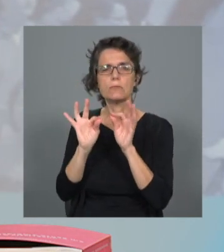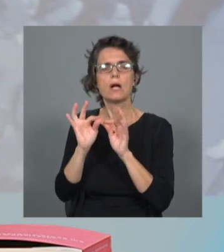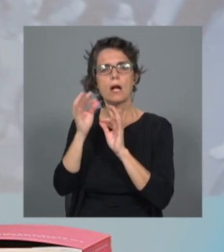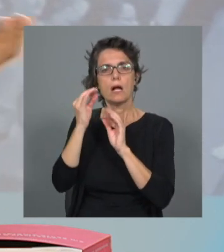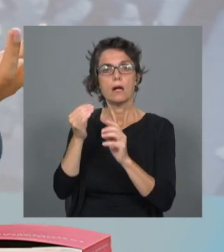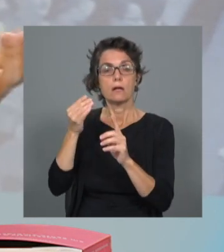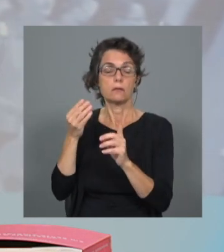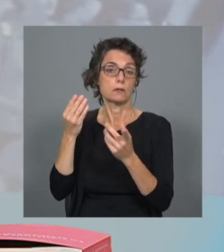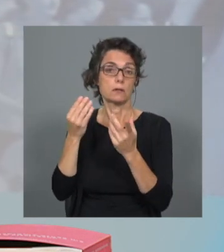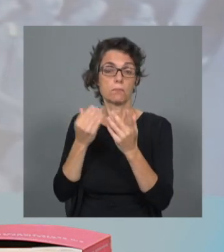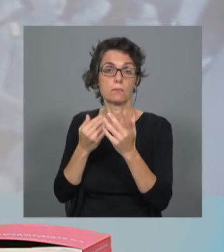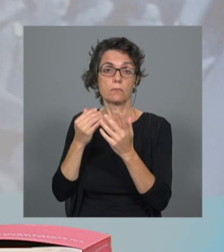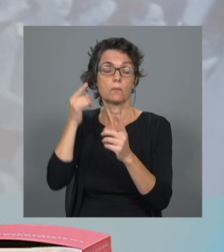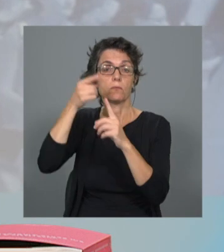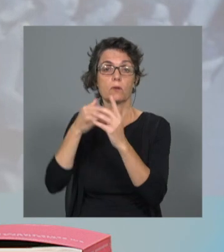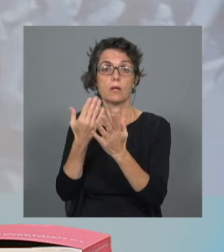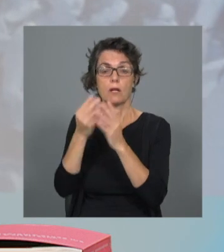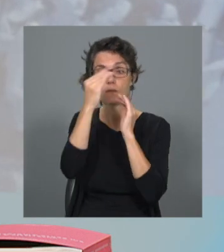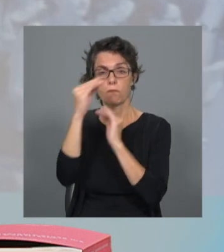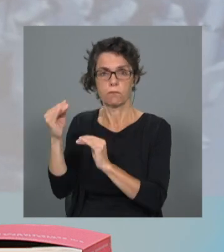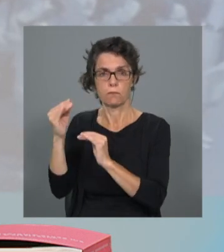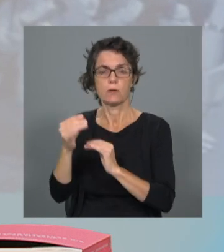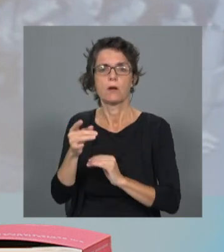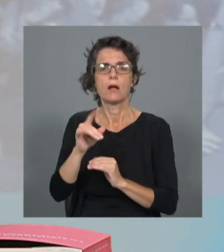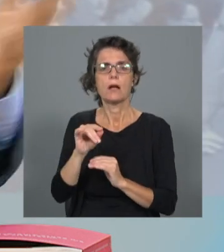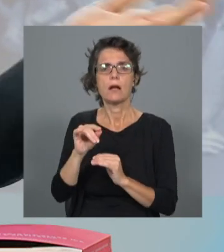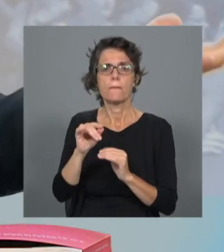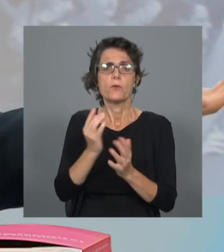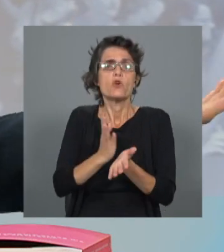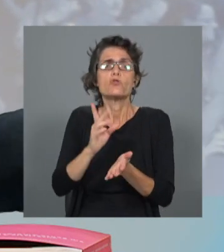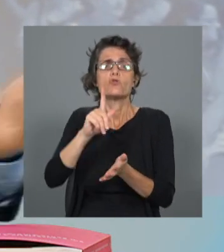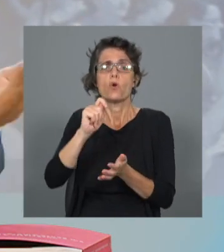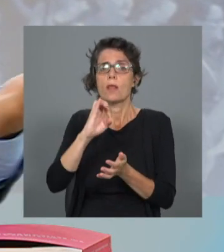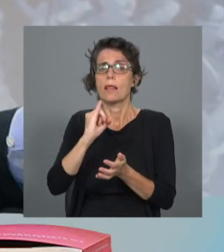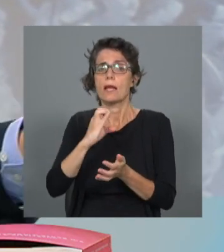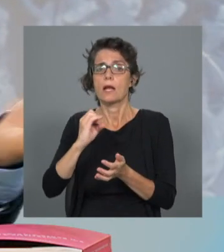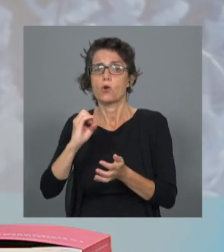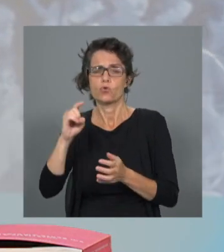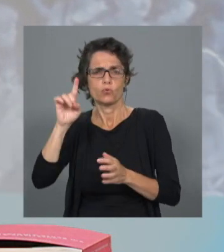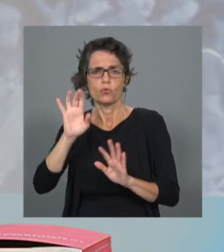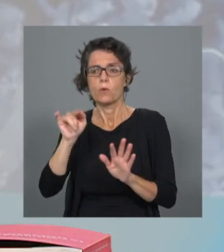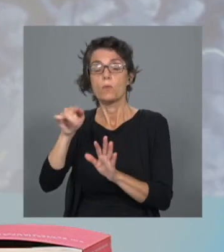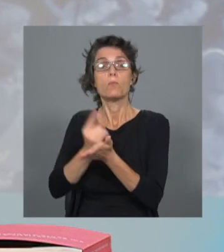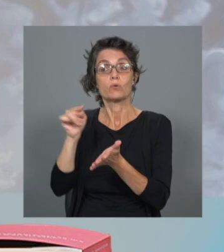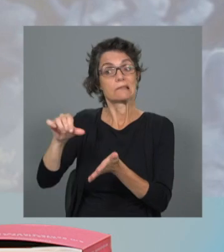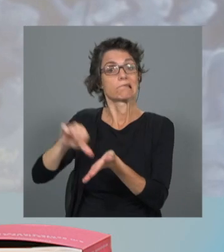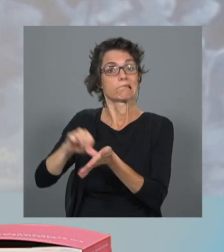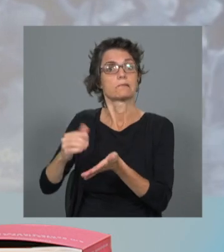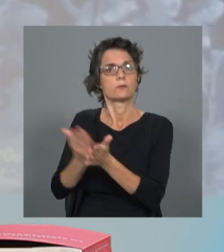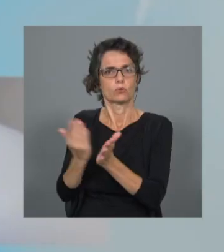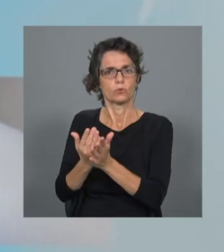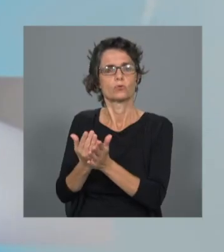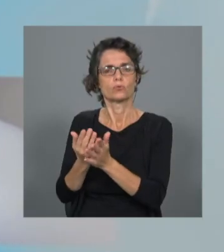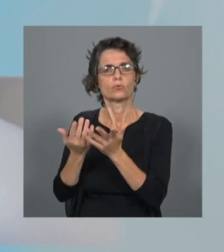leigos, mas se calhar até muito mais do que os leigos, porque tem um âmbito pastoral muito grande, é o Centro de Estudos Pastorais. O que acontece